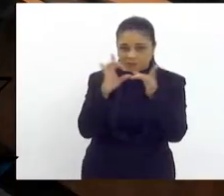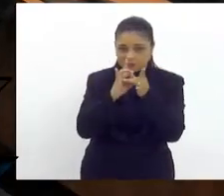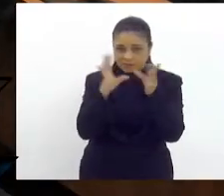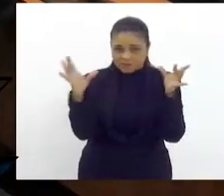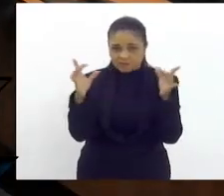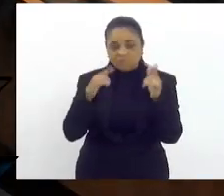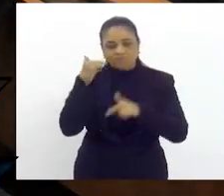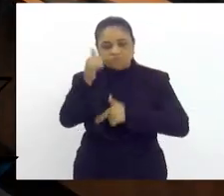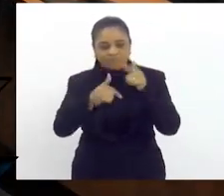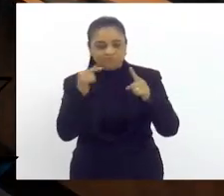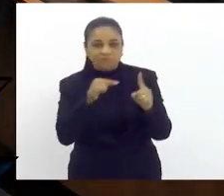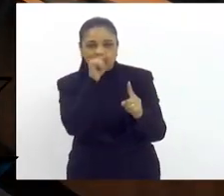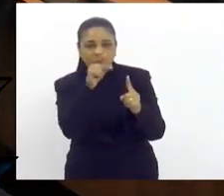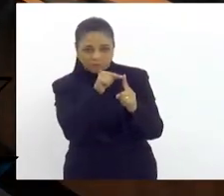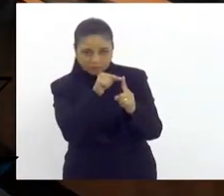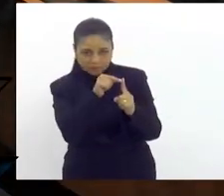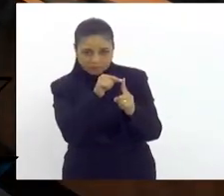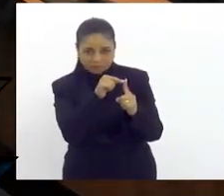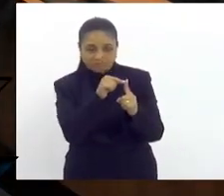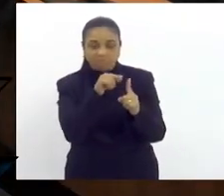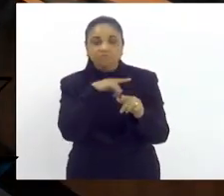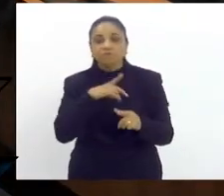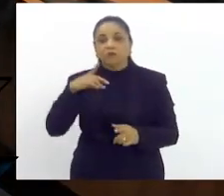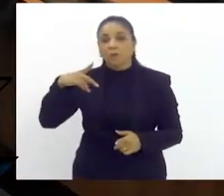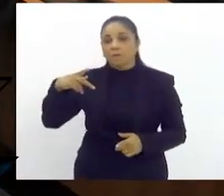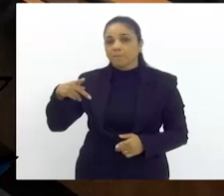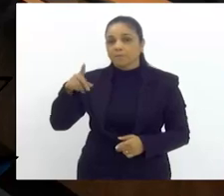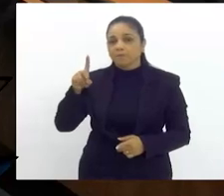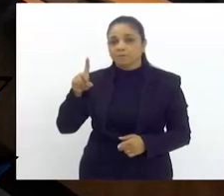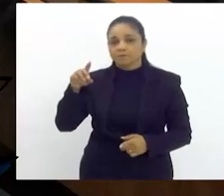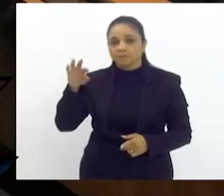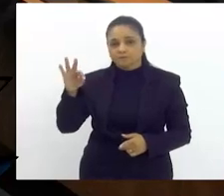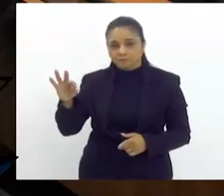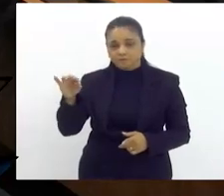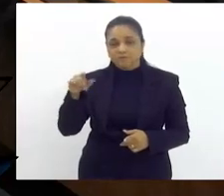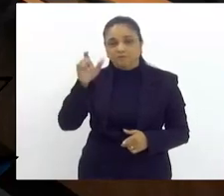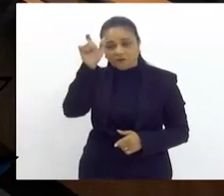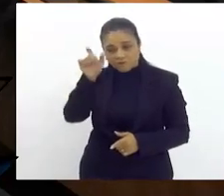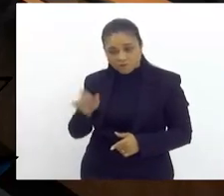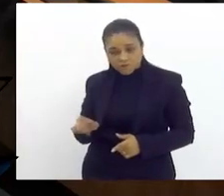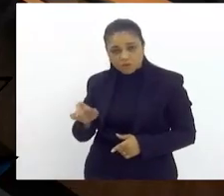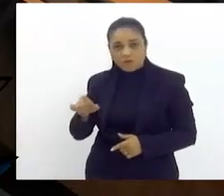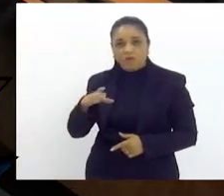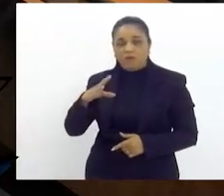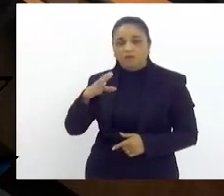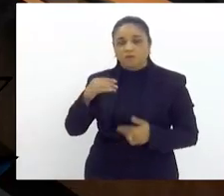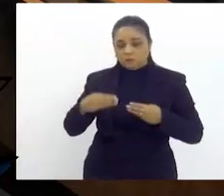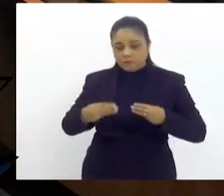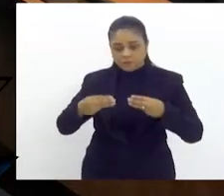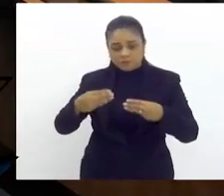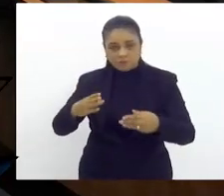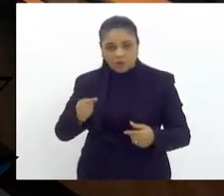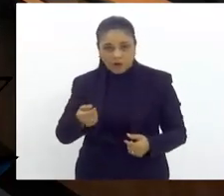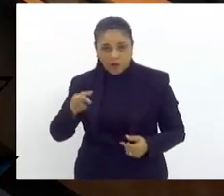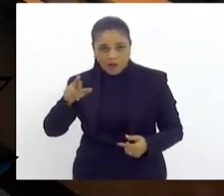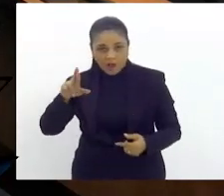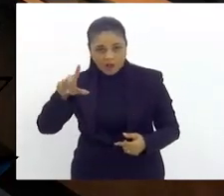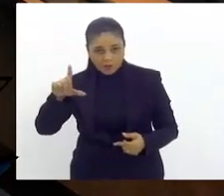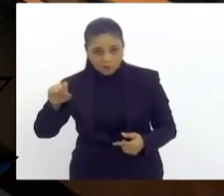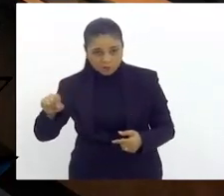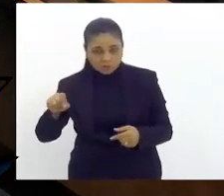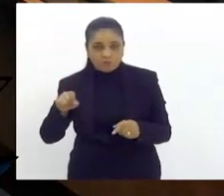do trabalhismo o PDT na figura do Ministro Carlos Lupi acionou o presidente